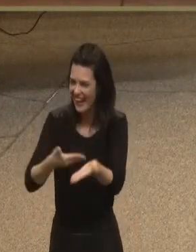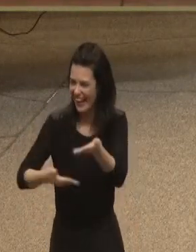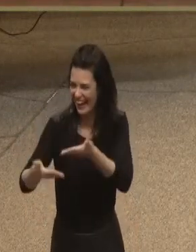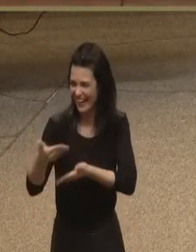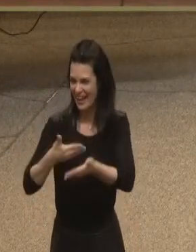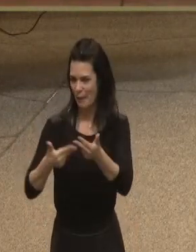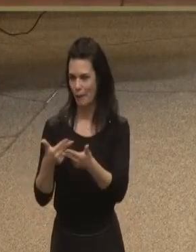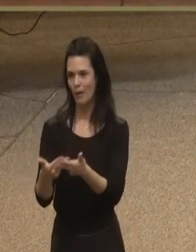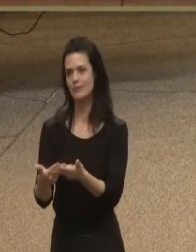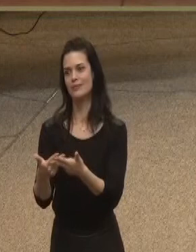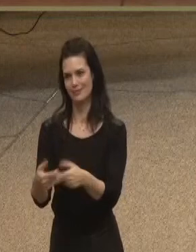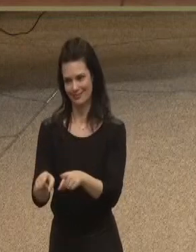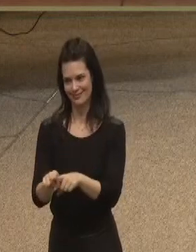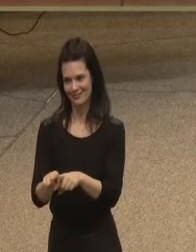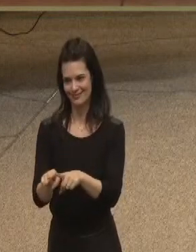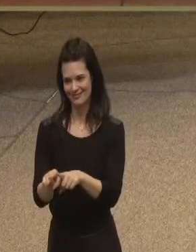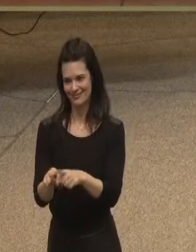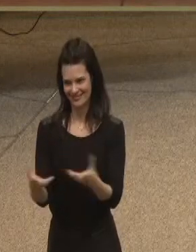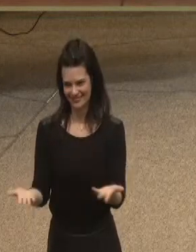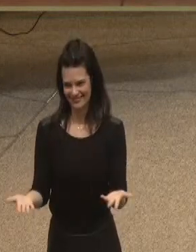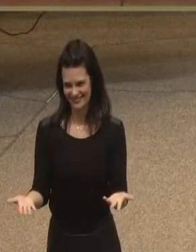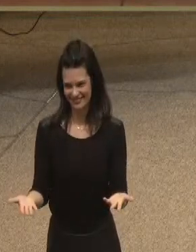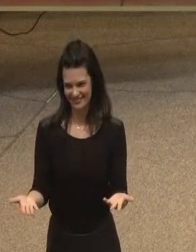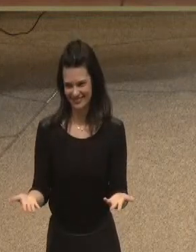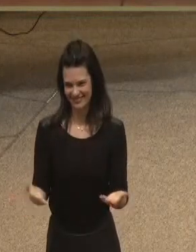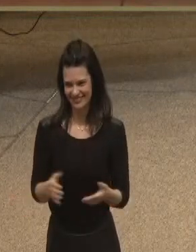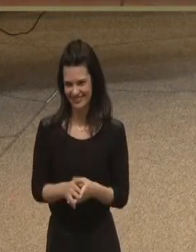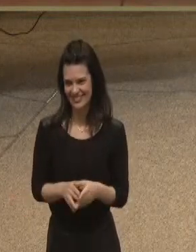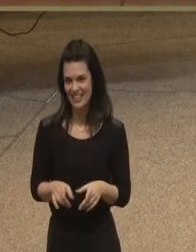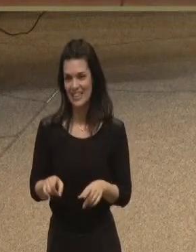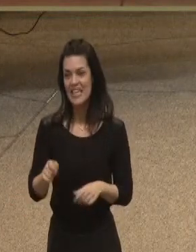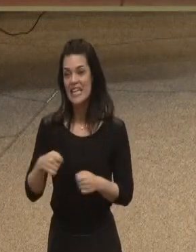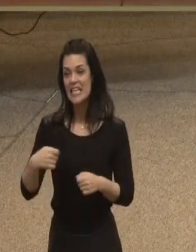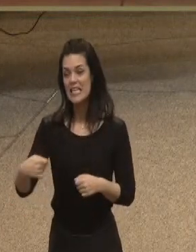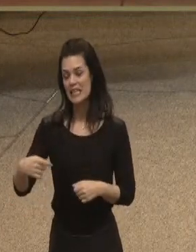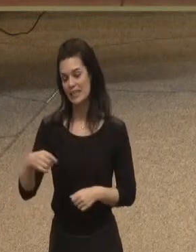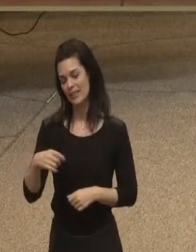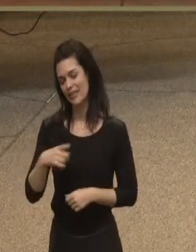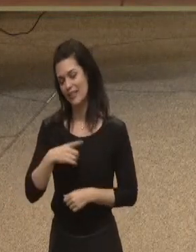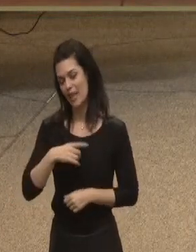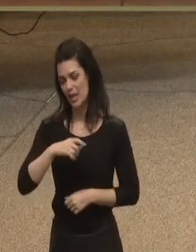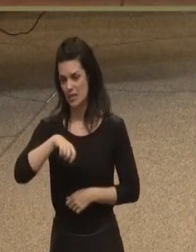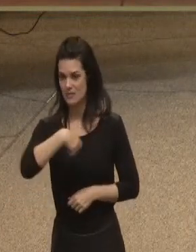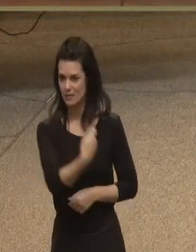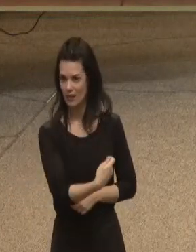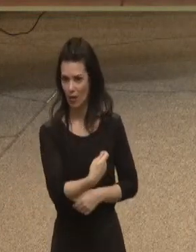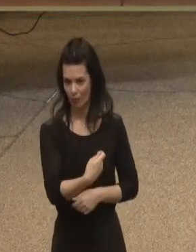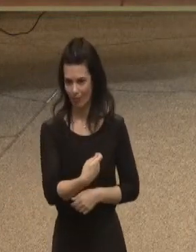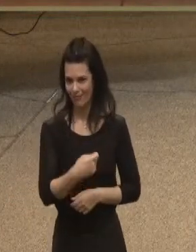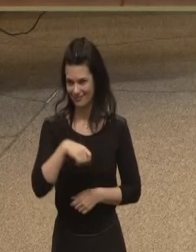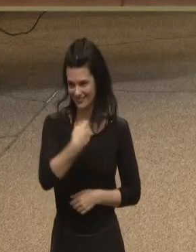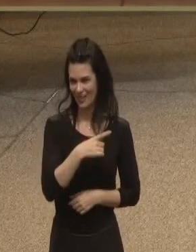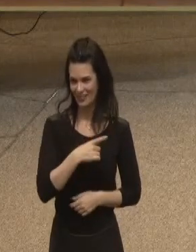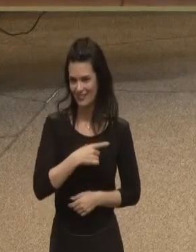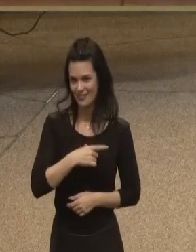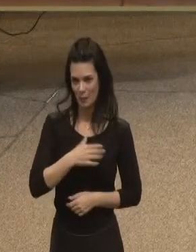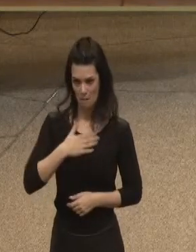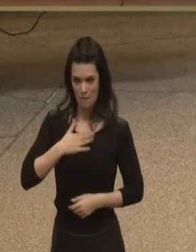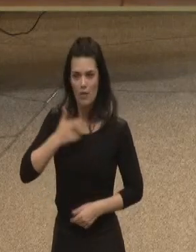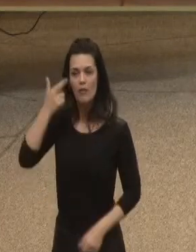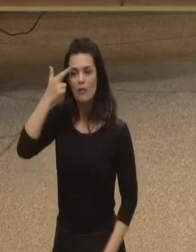eles inclusive, eles sempre dão para as pessoas um sinal. Eles não me chamam de Renato, eles têm um sinal para mim, eles